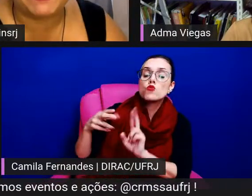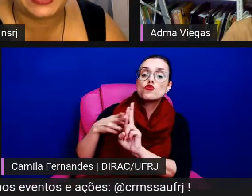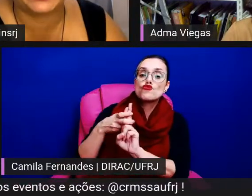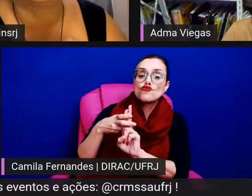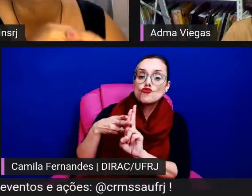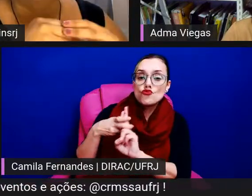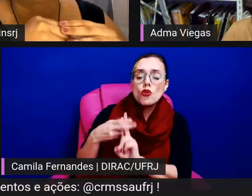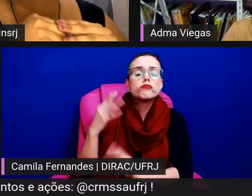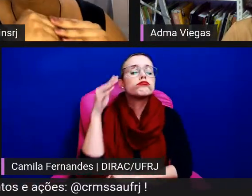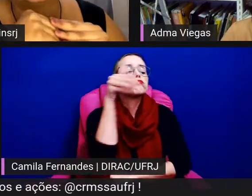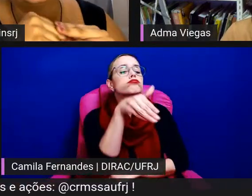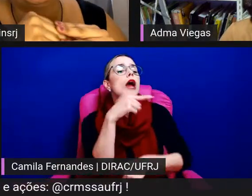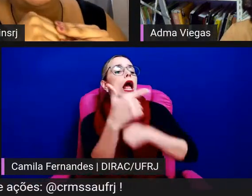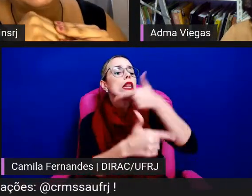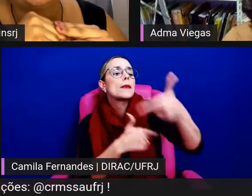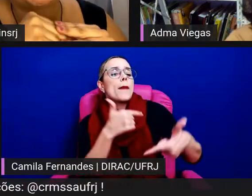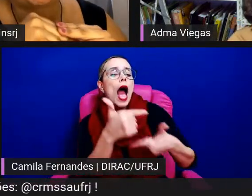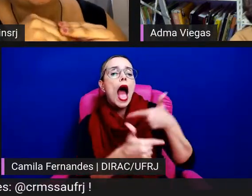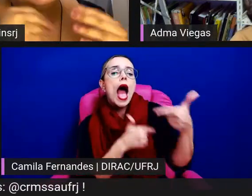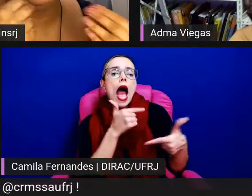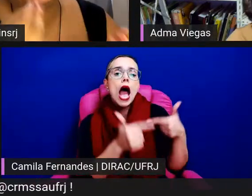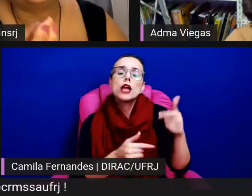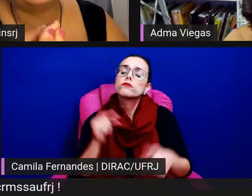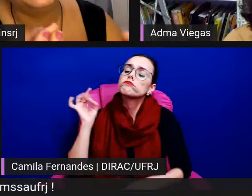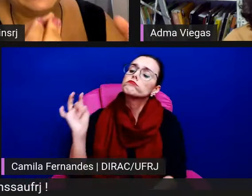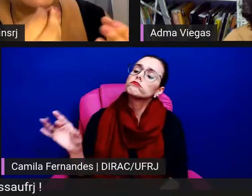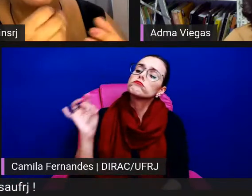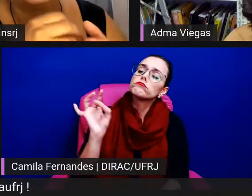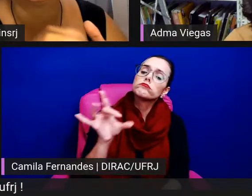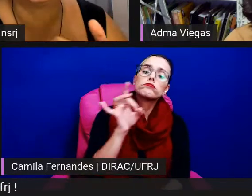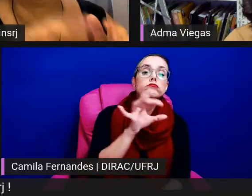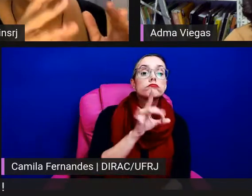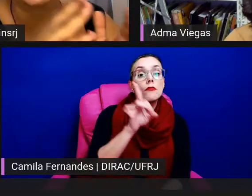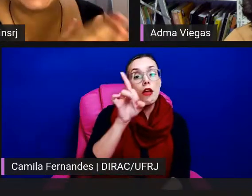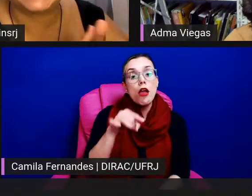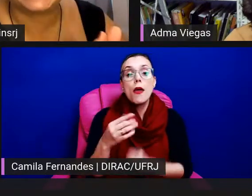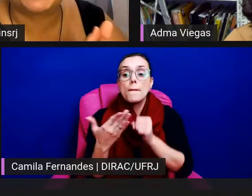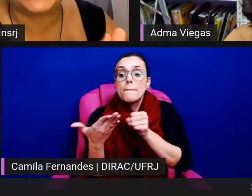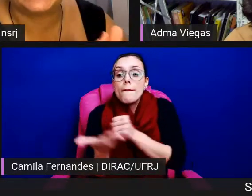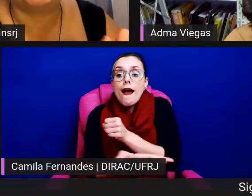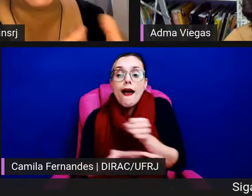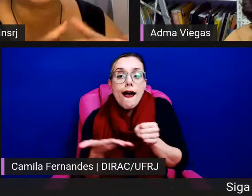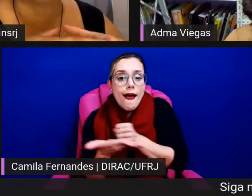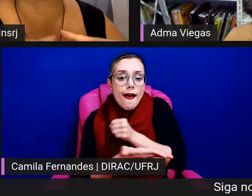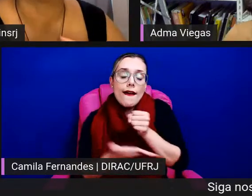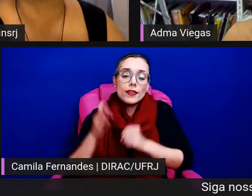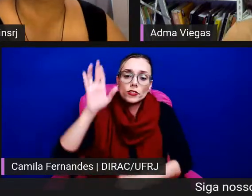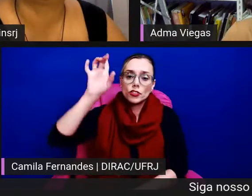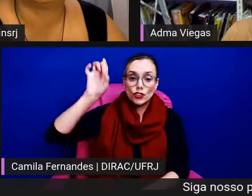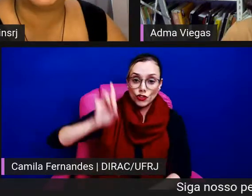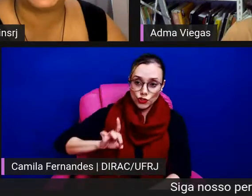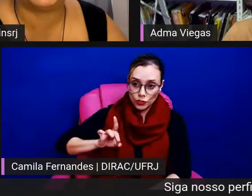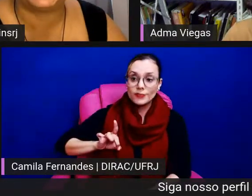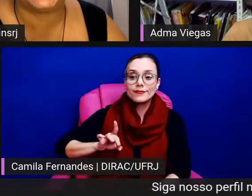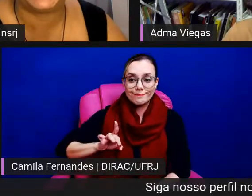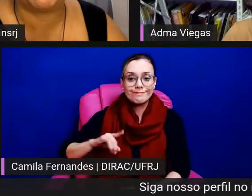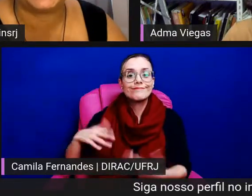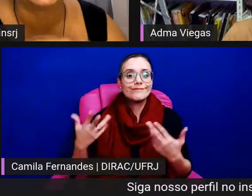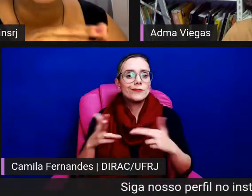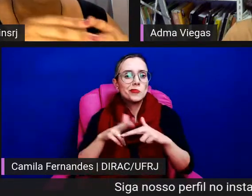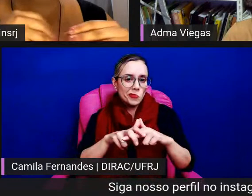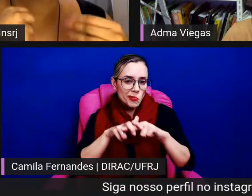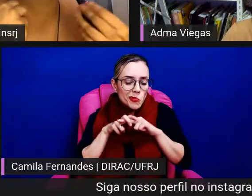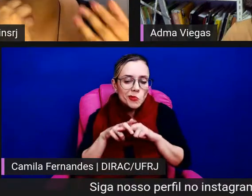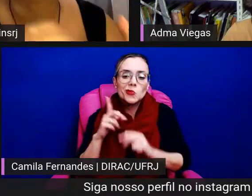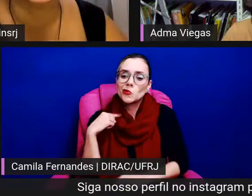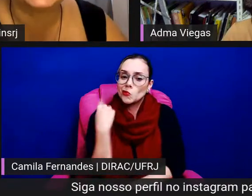mercado de trabalho. E isso a gente vê quando a luta das mulheres lésbicas negras, por exemplo, é apagada do movimento